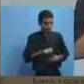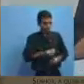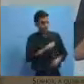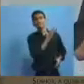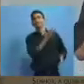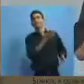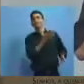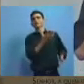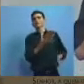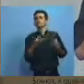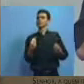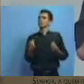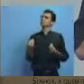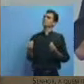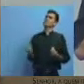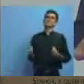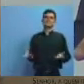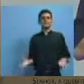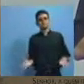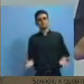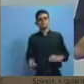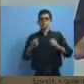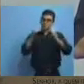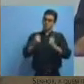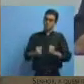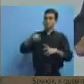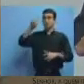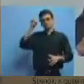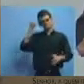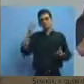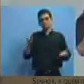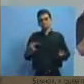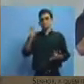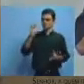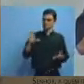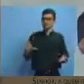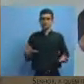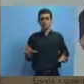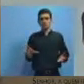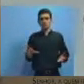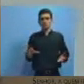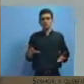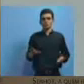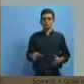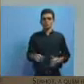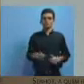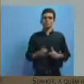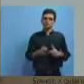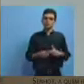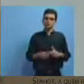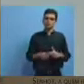vida. Ele me disse: profetiza para o Espírito, profetiza, filho do